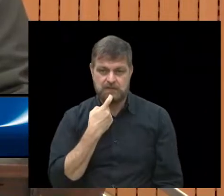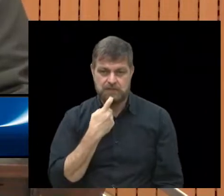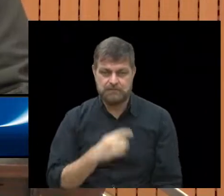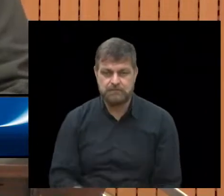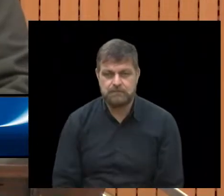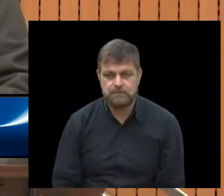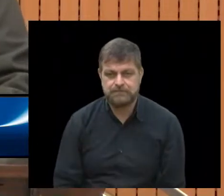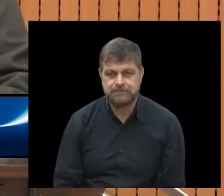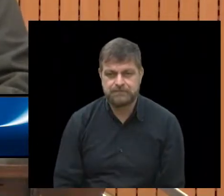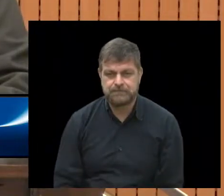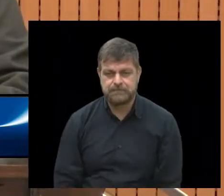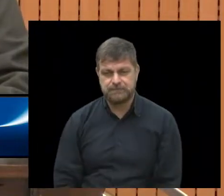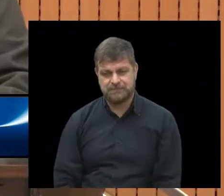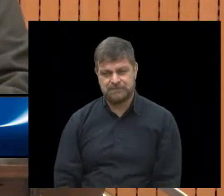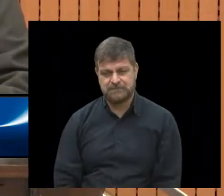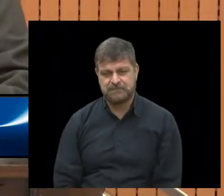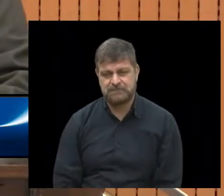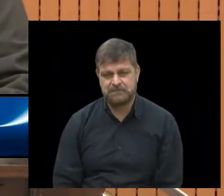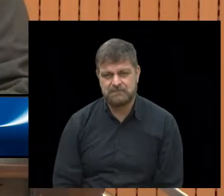aplica em Campinas.